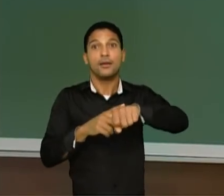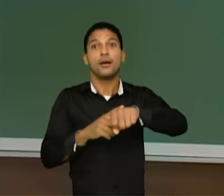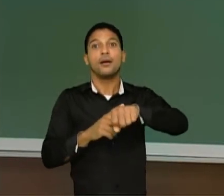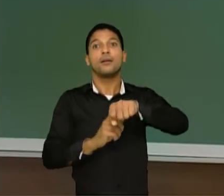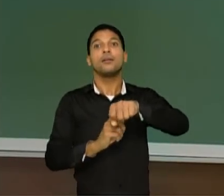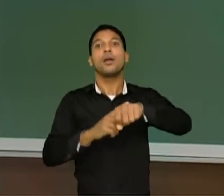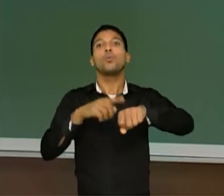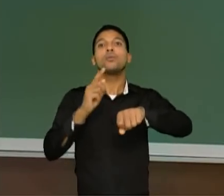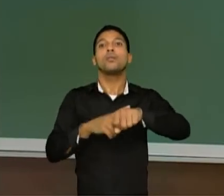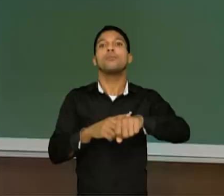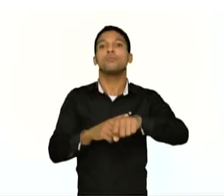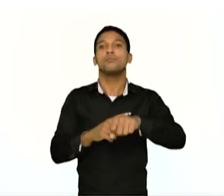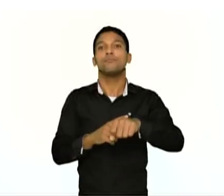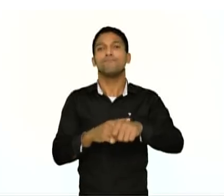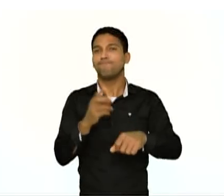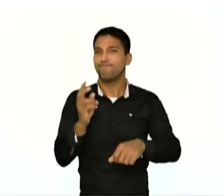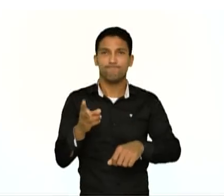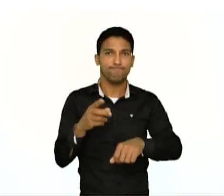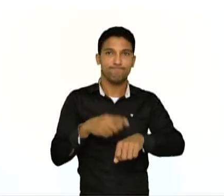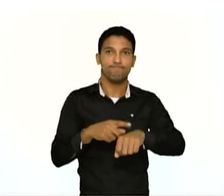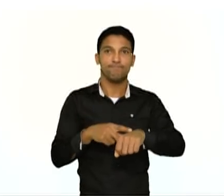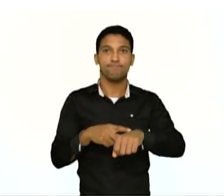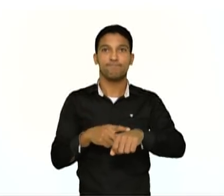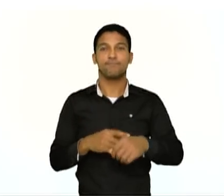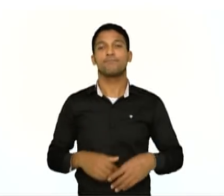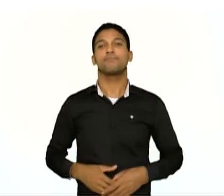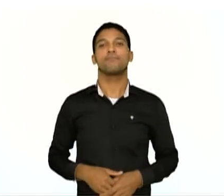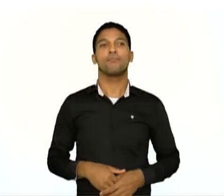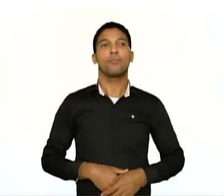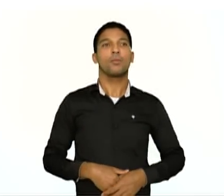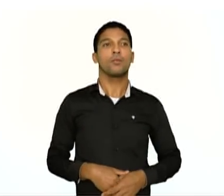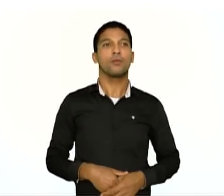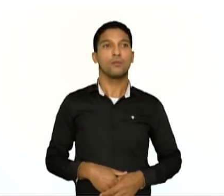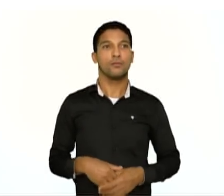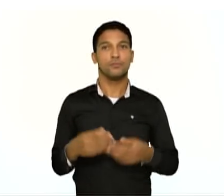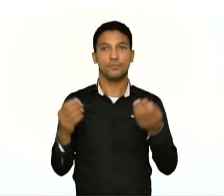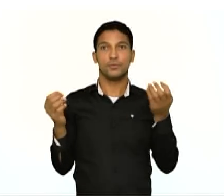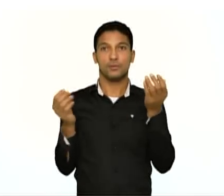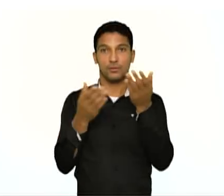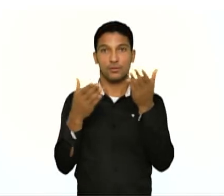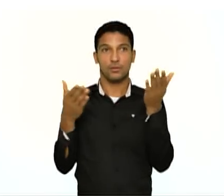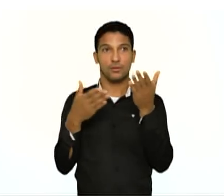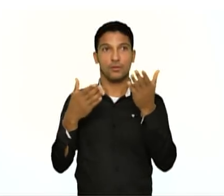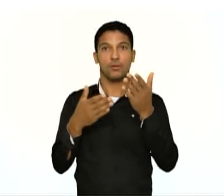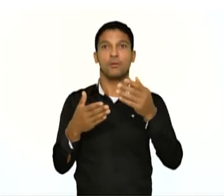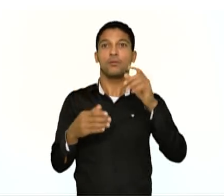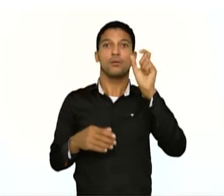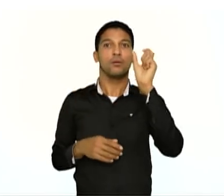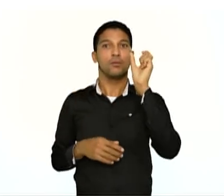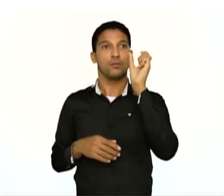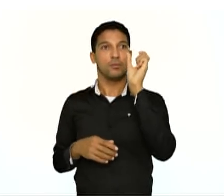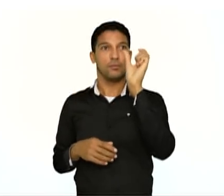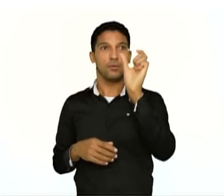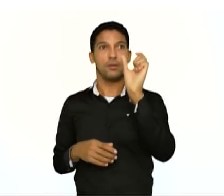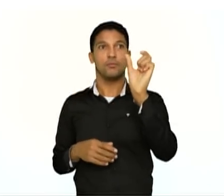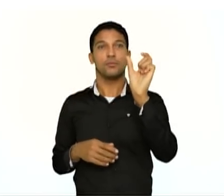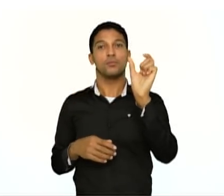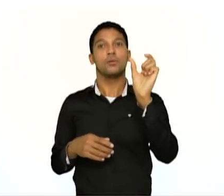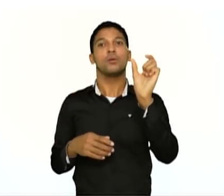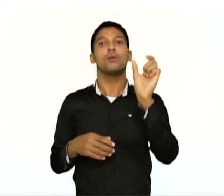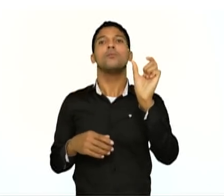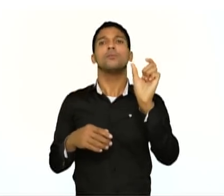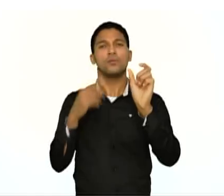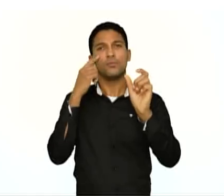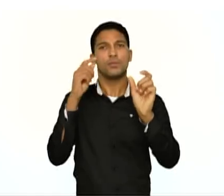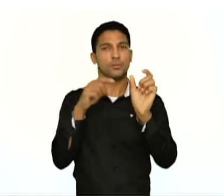5, observem aqui o enunciado. As palavras que compuseram a alternativa correta do exercício anterior, que foram